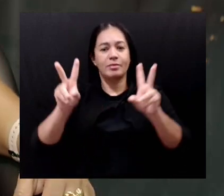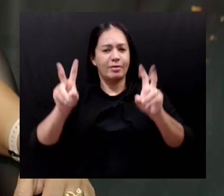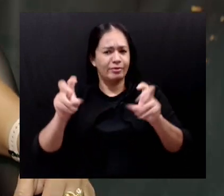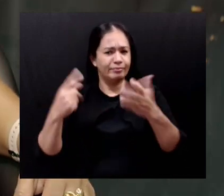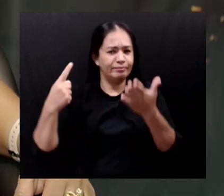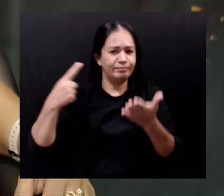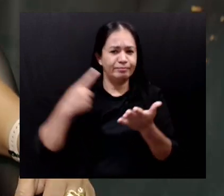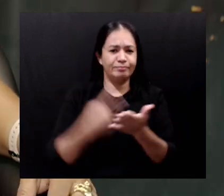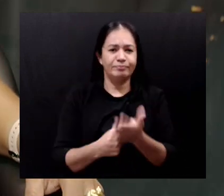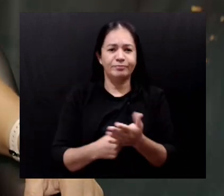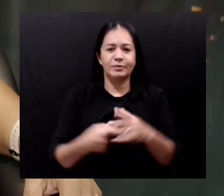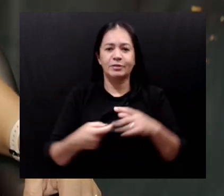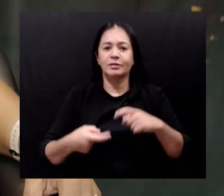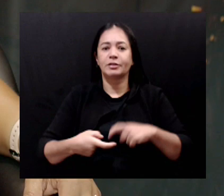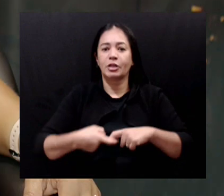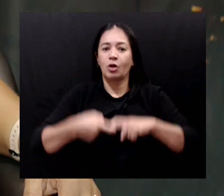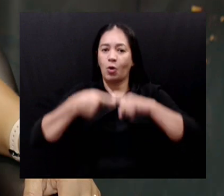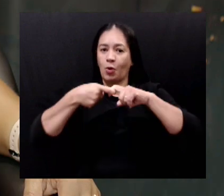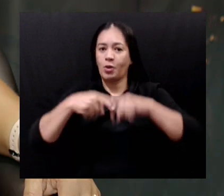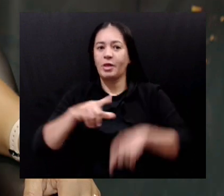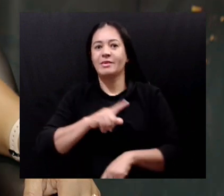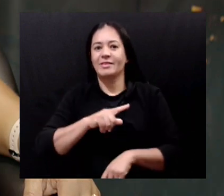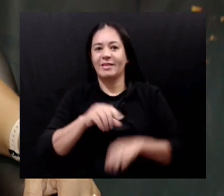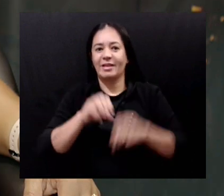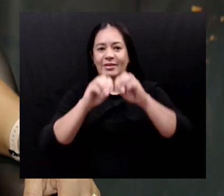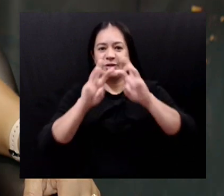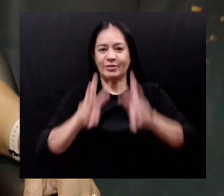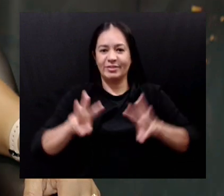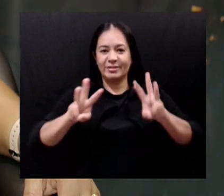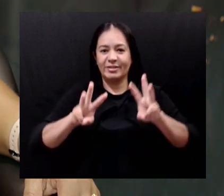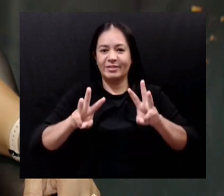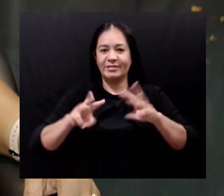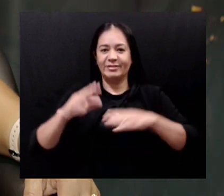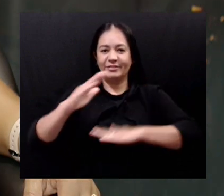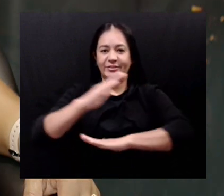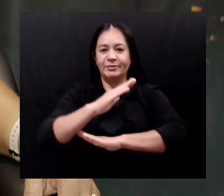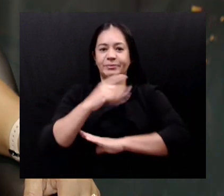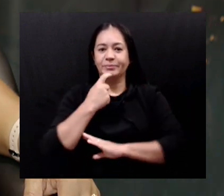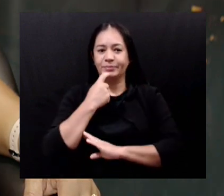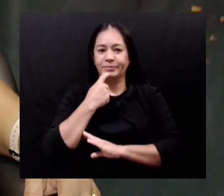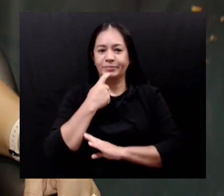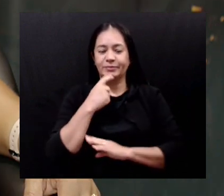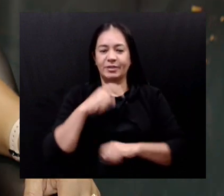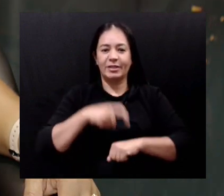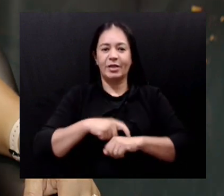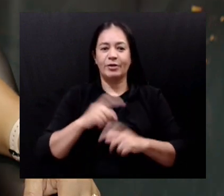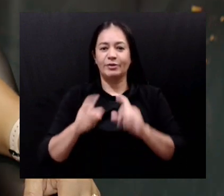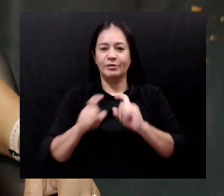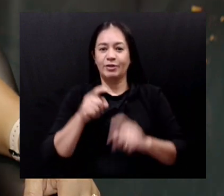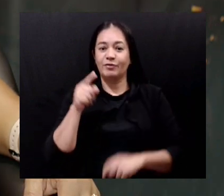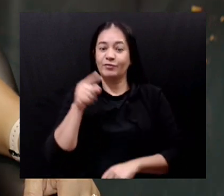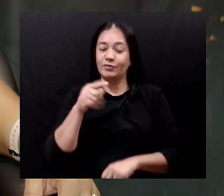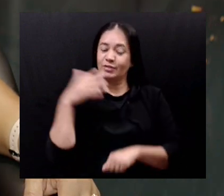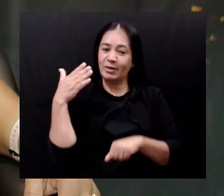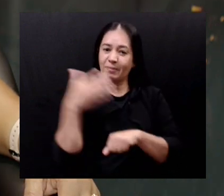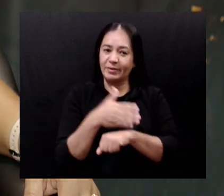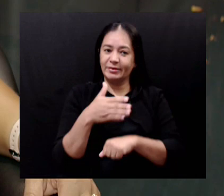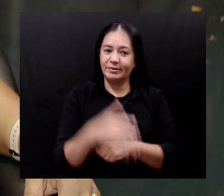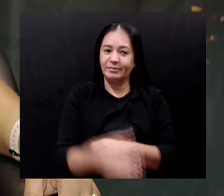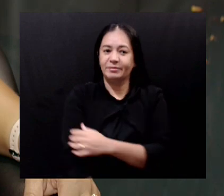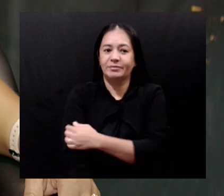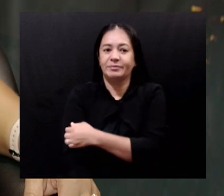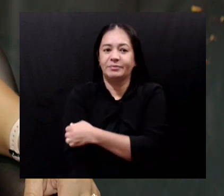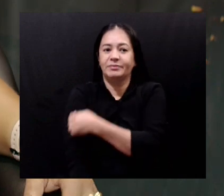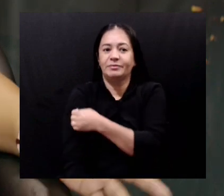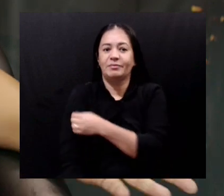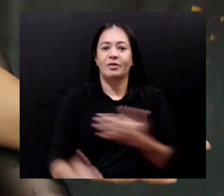na página inicial do site da Câmara de Campinas durante a reunião para você participar. Dia movimentado no